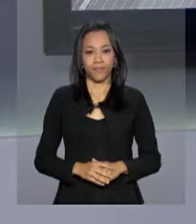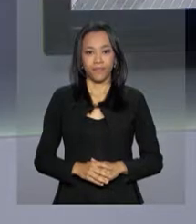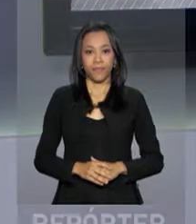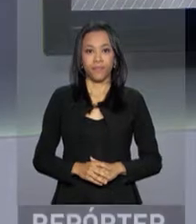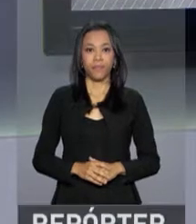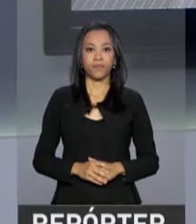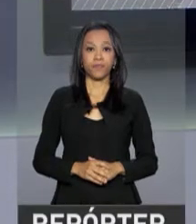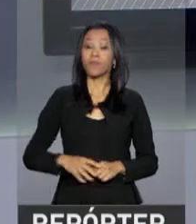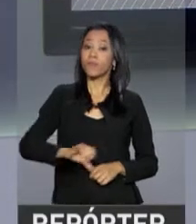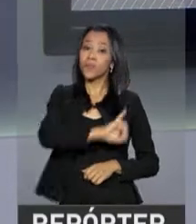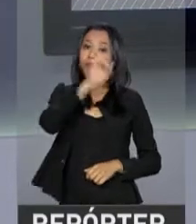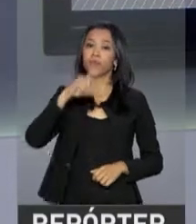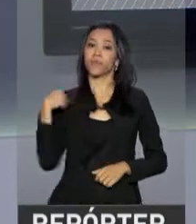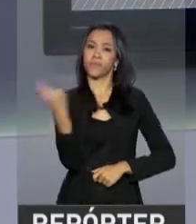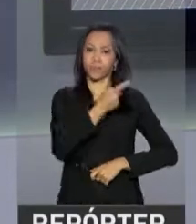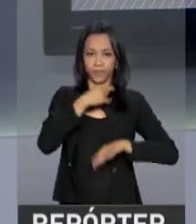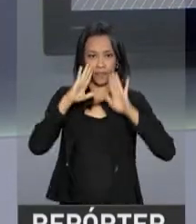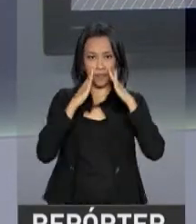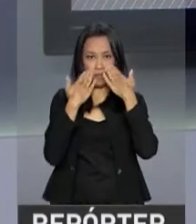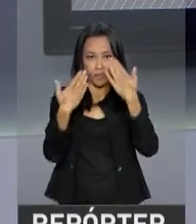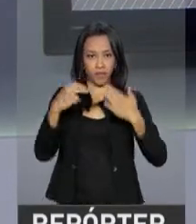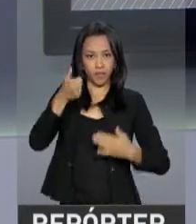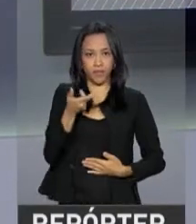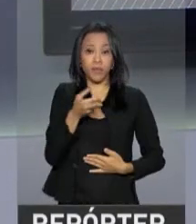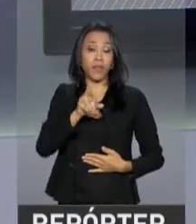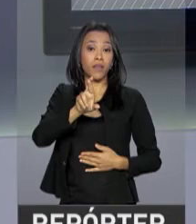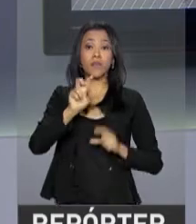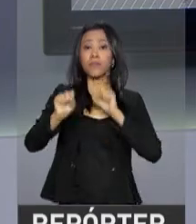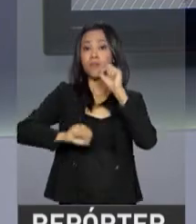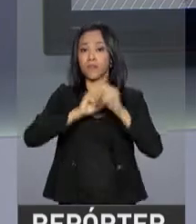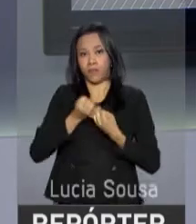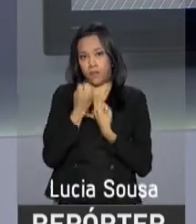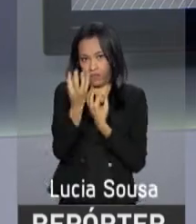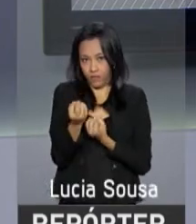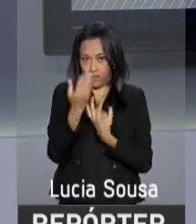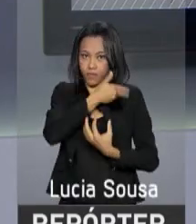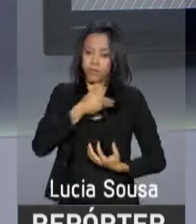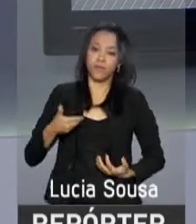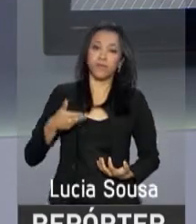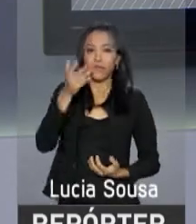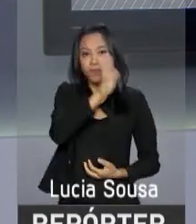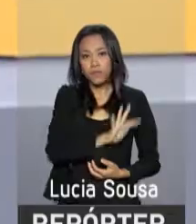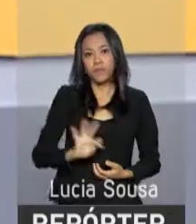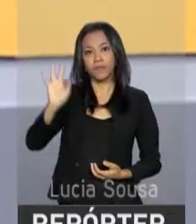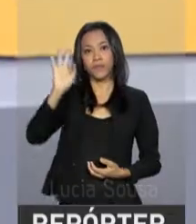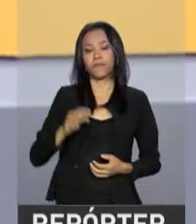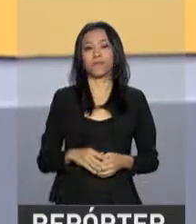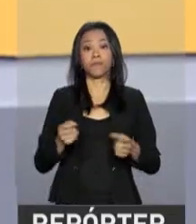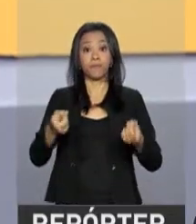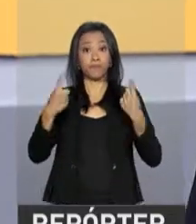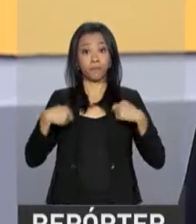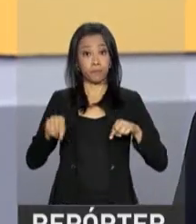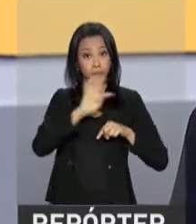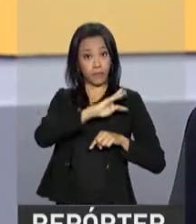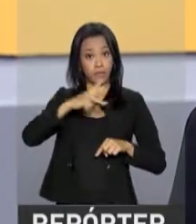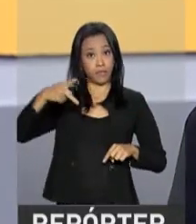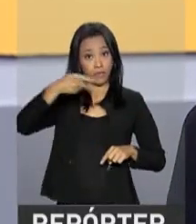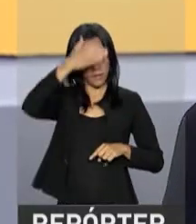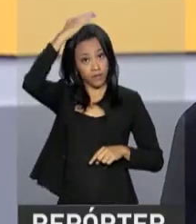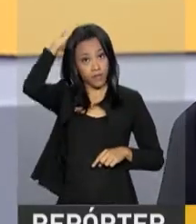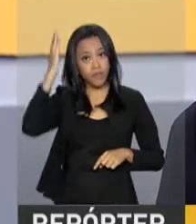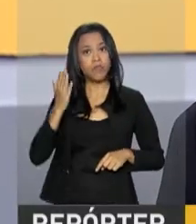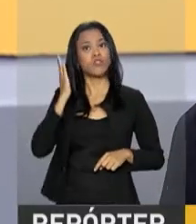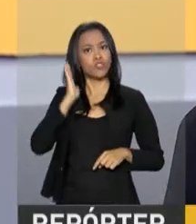o la no ar mais uma edição do repórter nbr e as notícias do governo federal o presidente michel temer